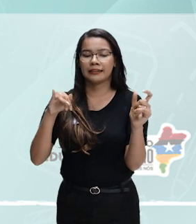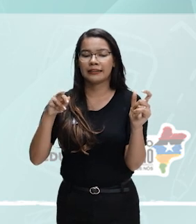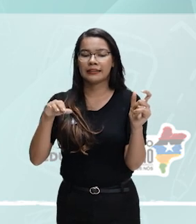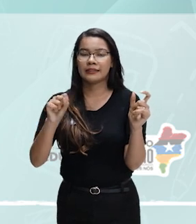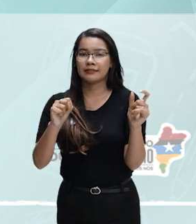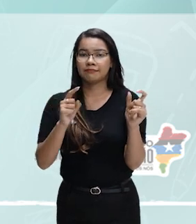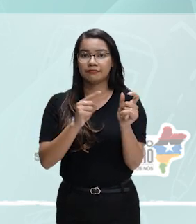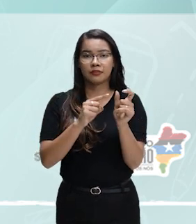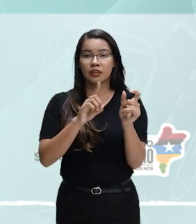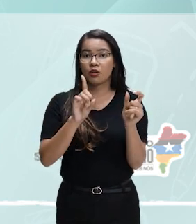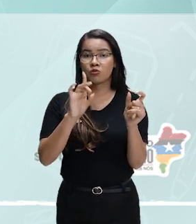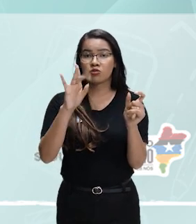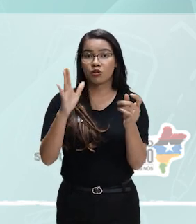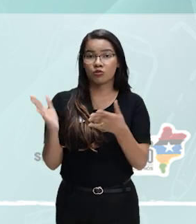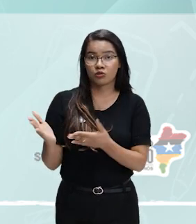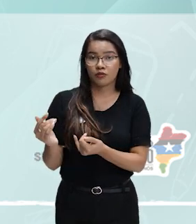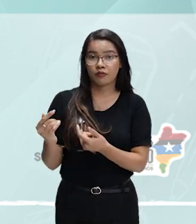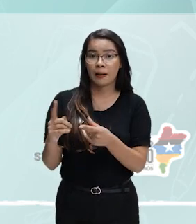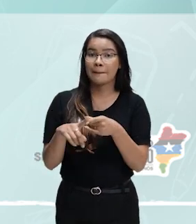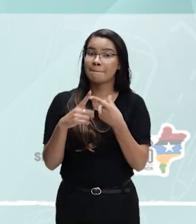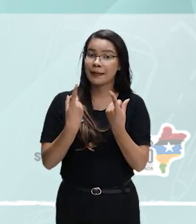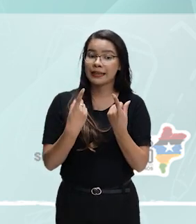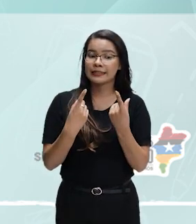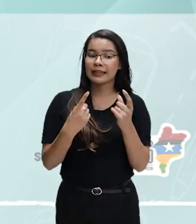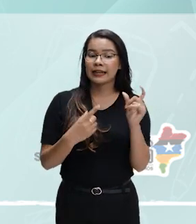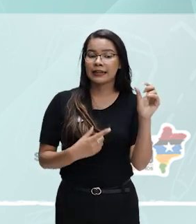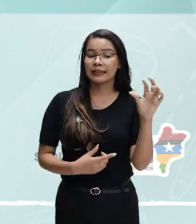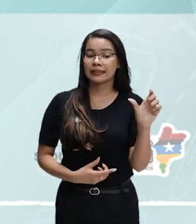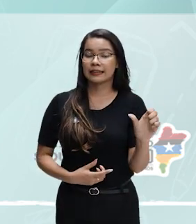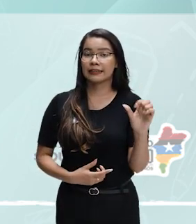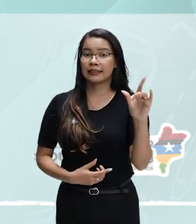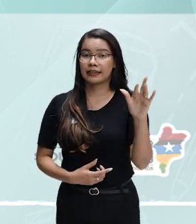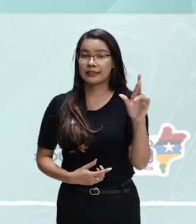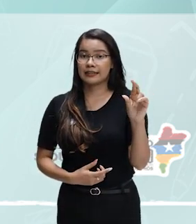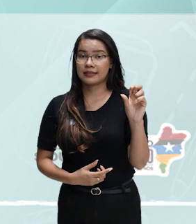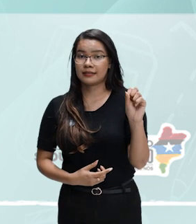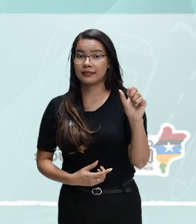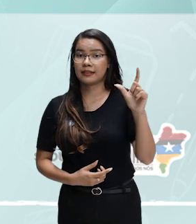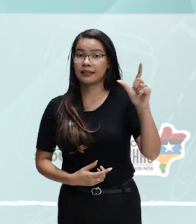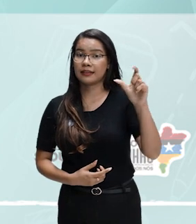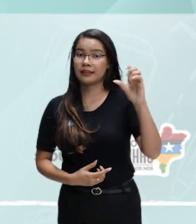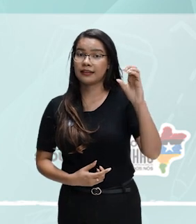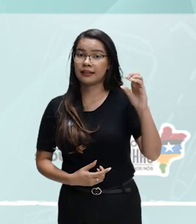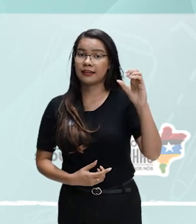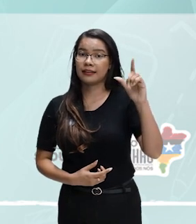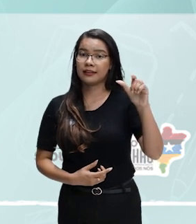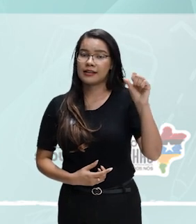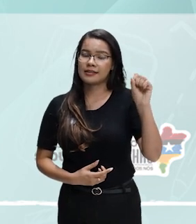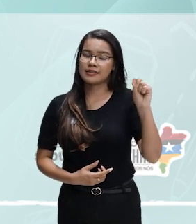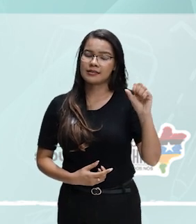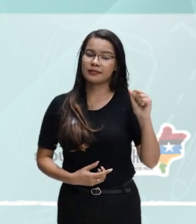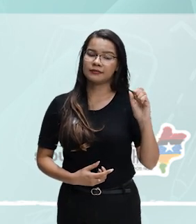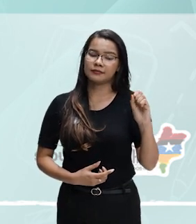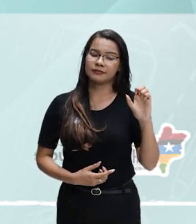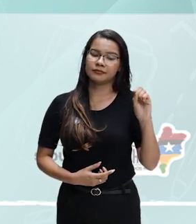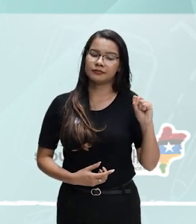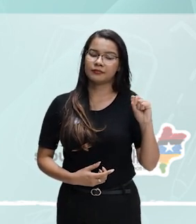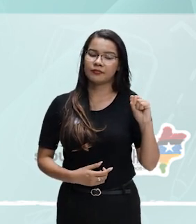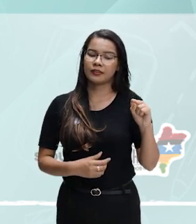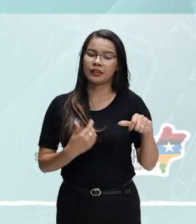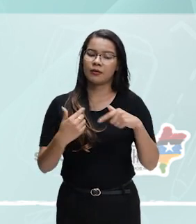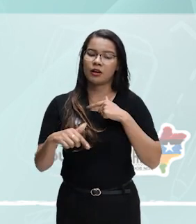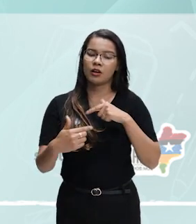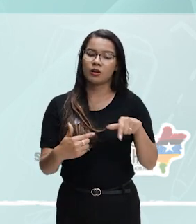não é mais a questão só de ser jovem, tá? Mas é da classe. Das classes operárias, das classes de trabalhadores dos